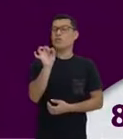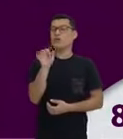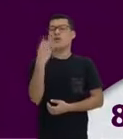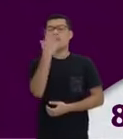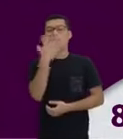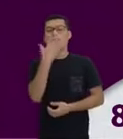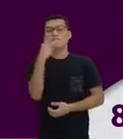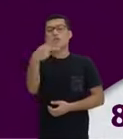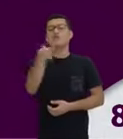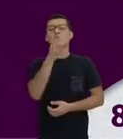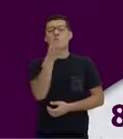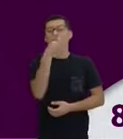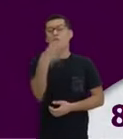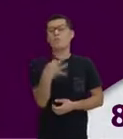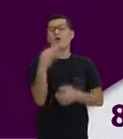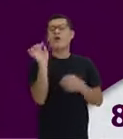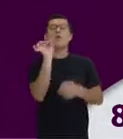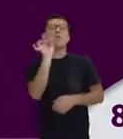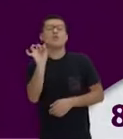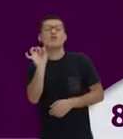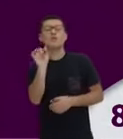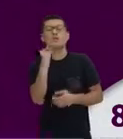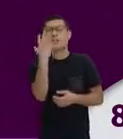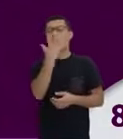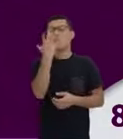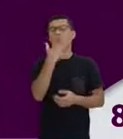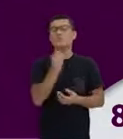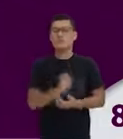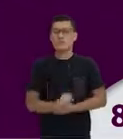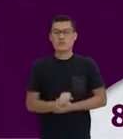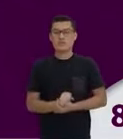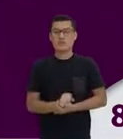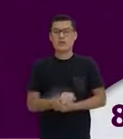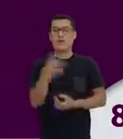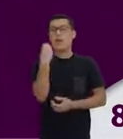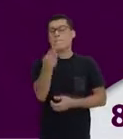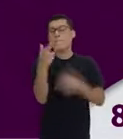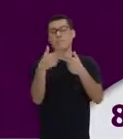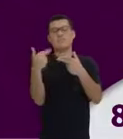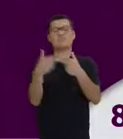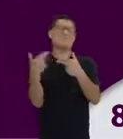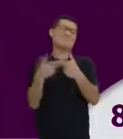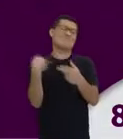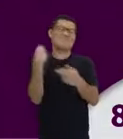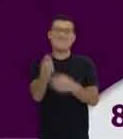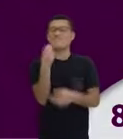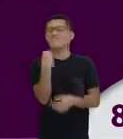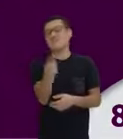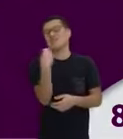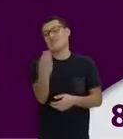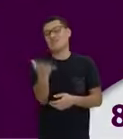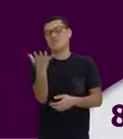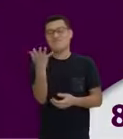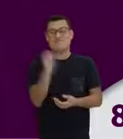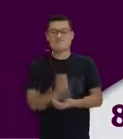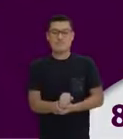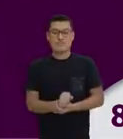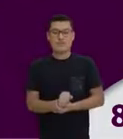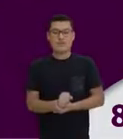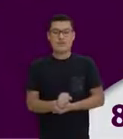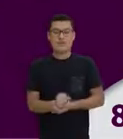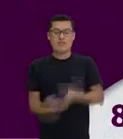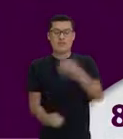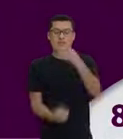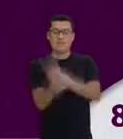Na sua opinião o que é música para que serve a música E aqui